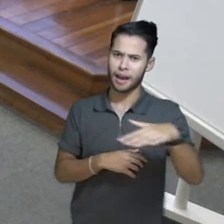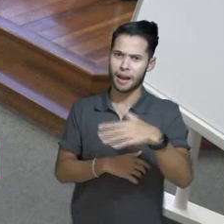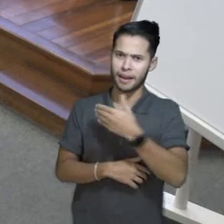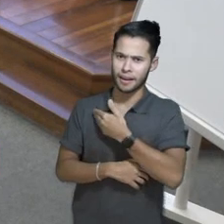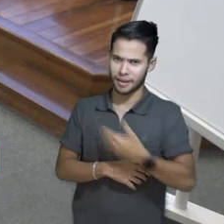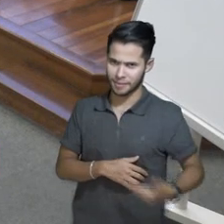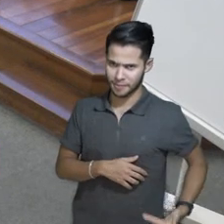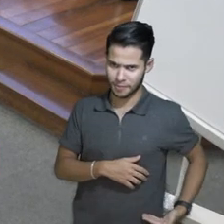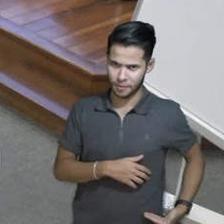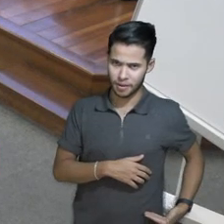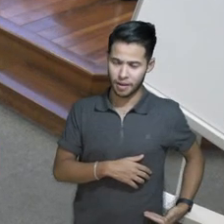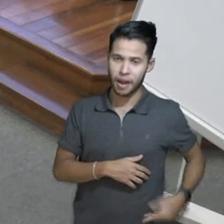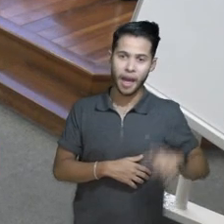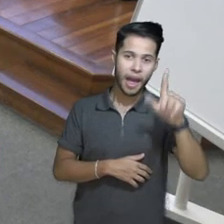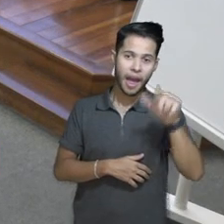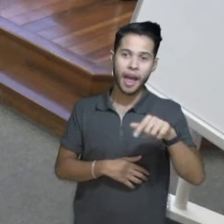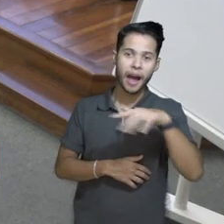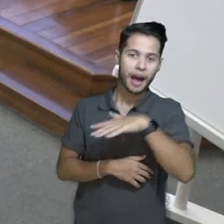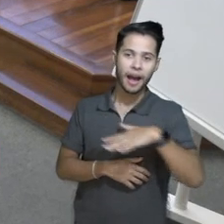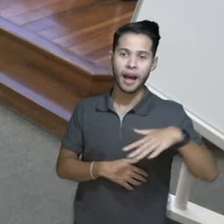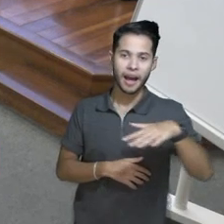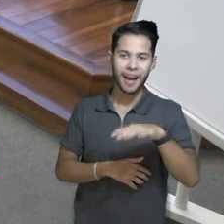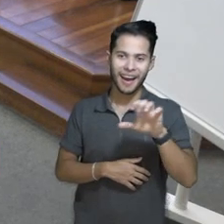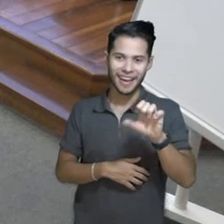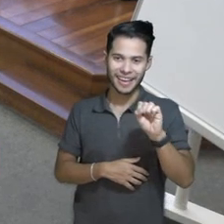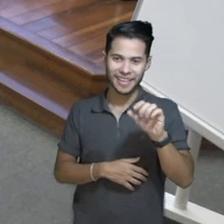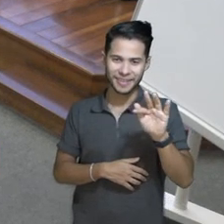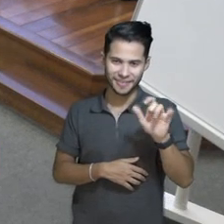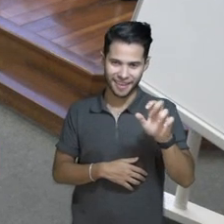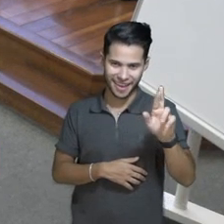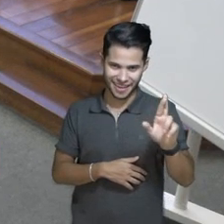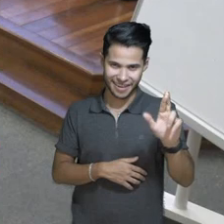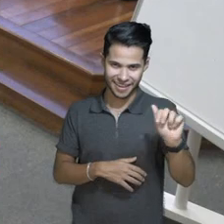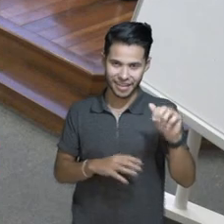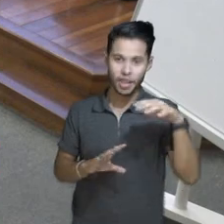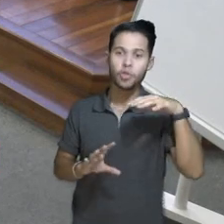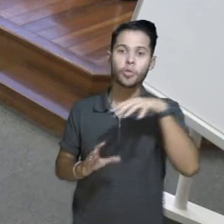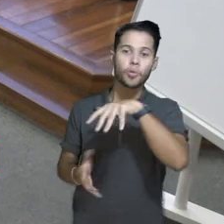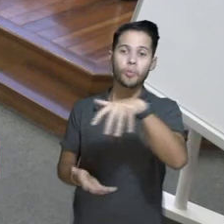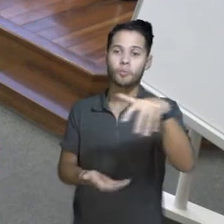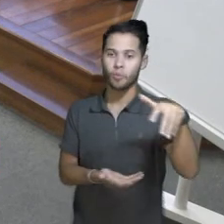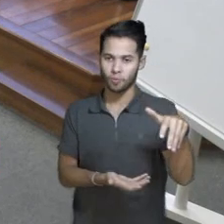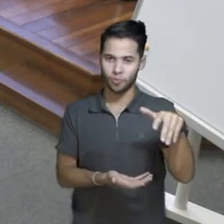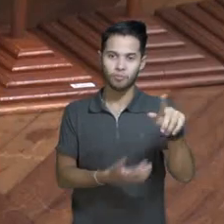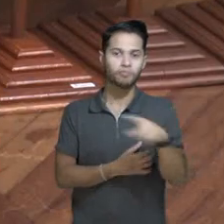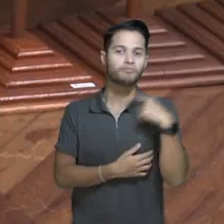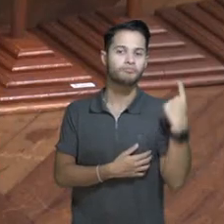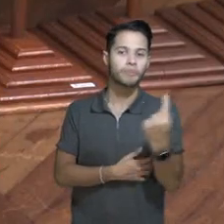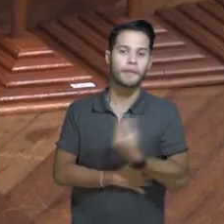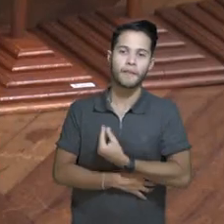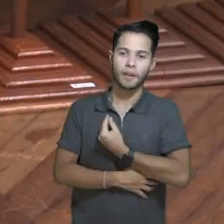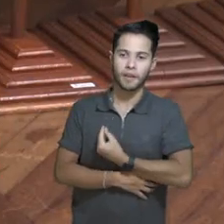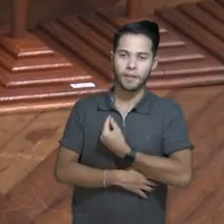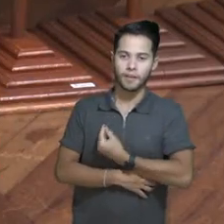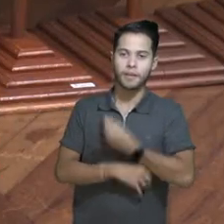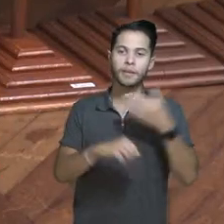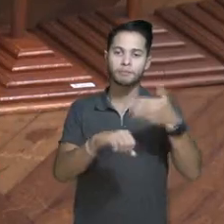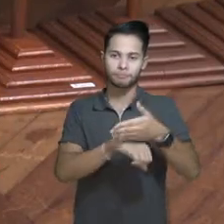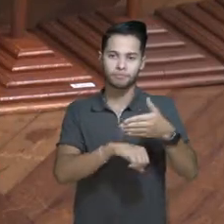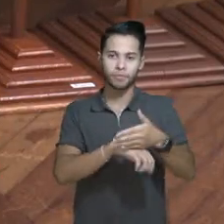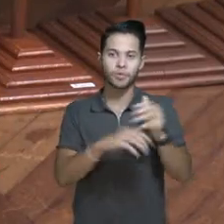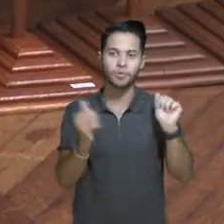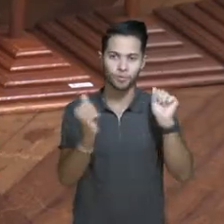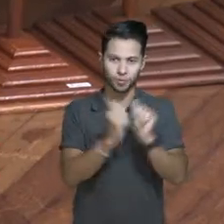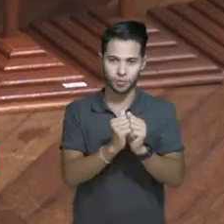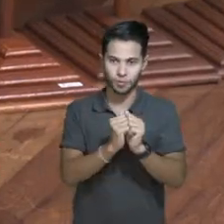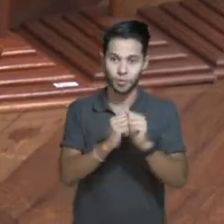Esfera do mundo da onde a gente vive e convive né da onde a gente faz parte e toma parte E para isso é preciso que